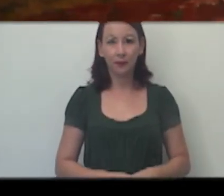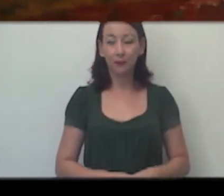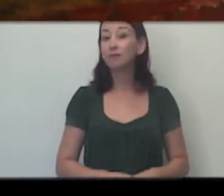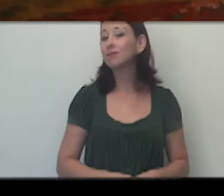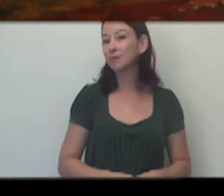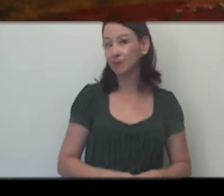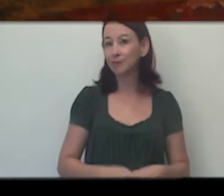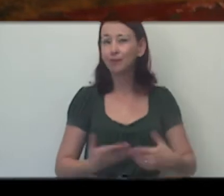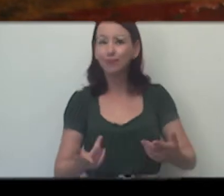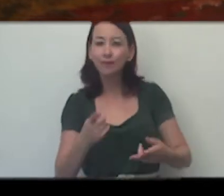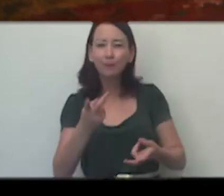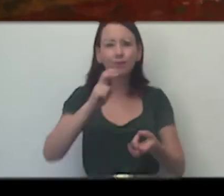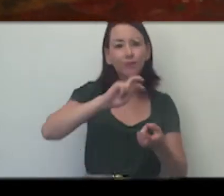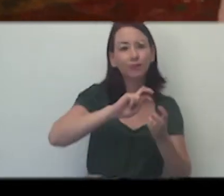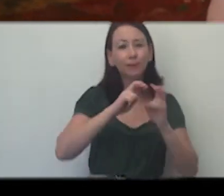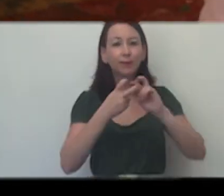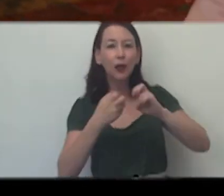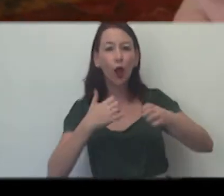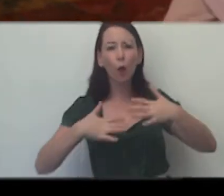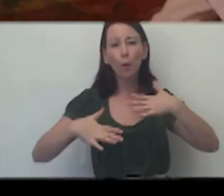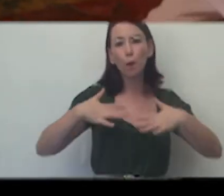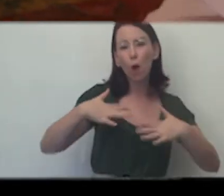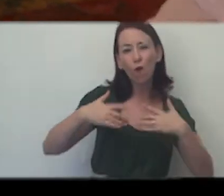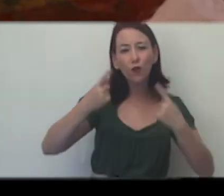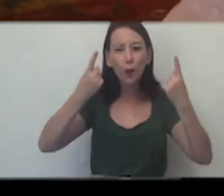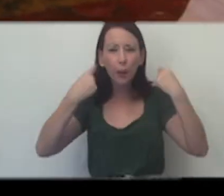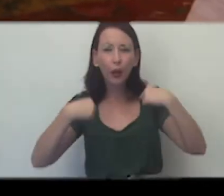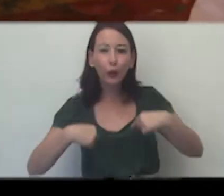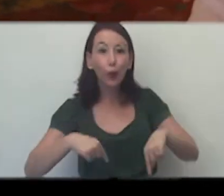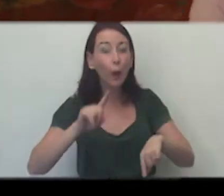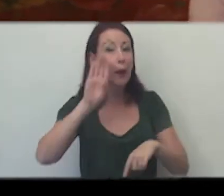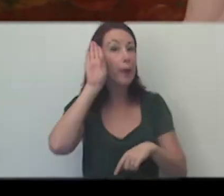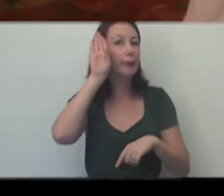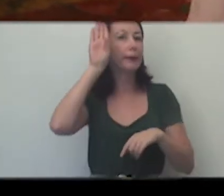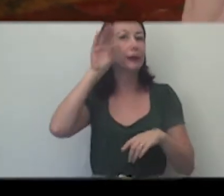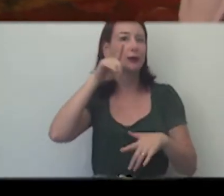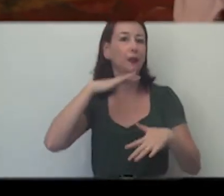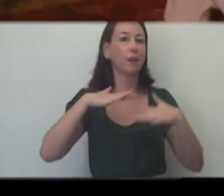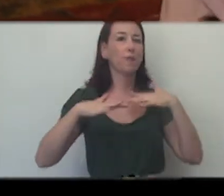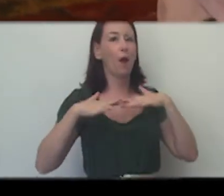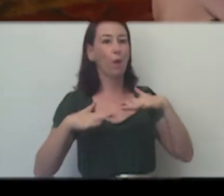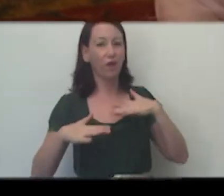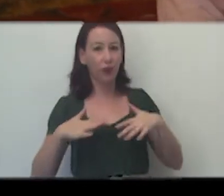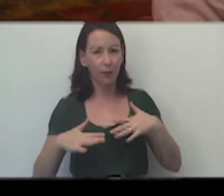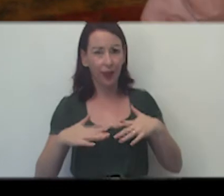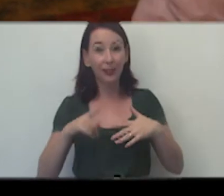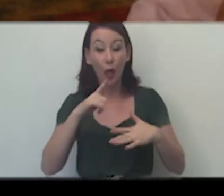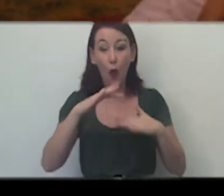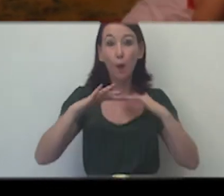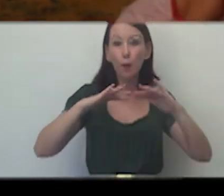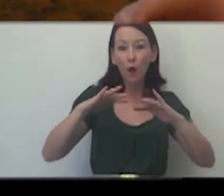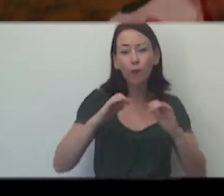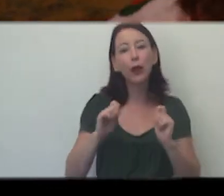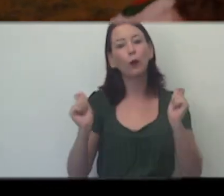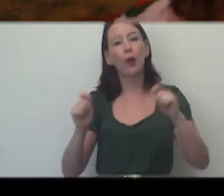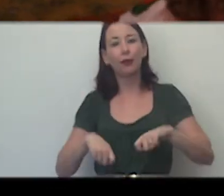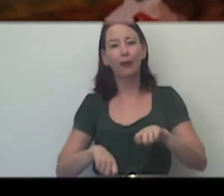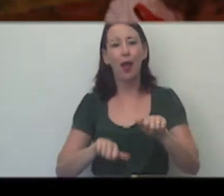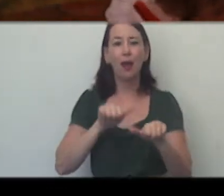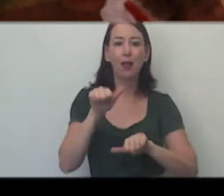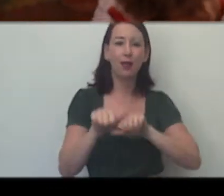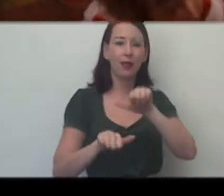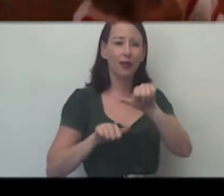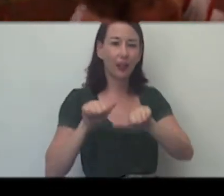A ginga é o movimento mestre de todo o jogo. Os movimentos podem se transformar